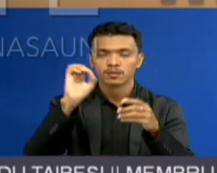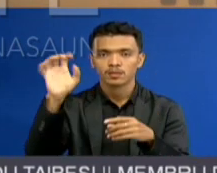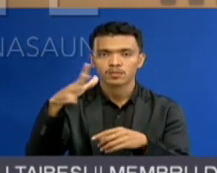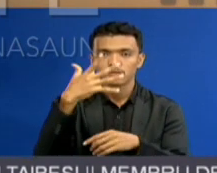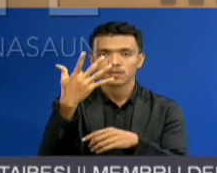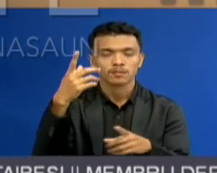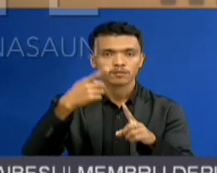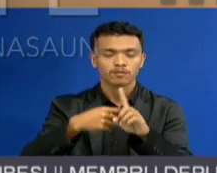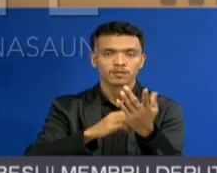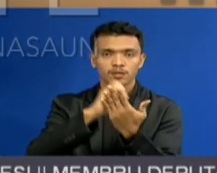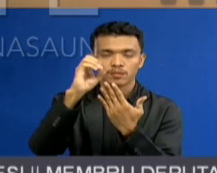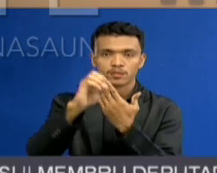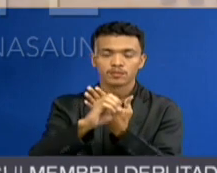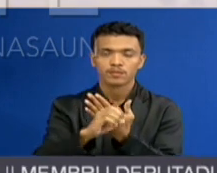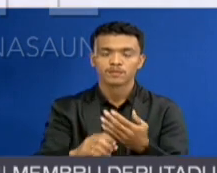fulang outubro.